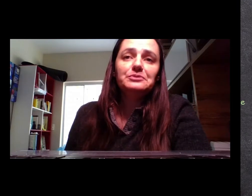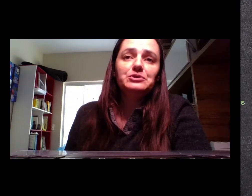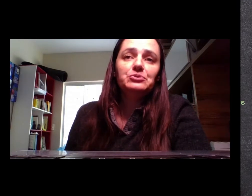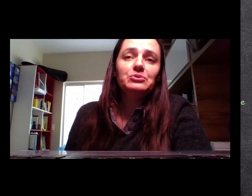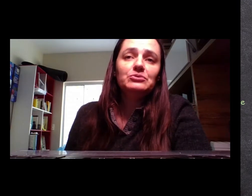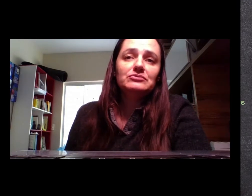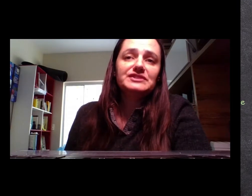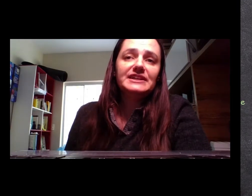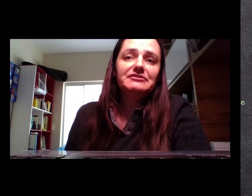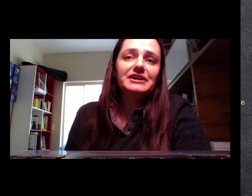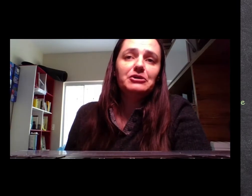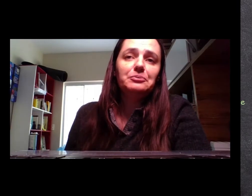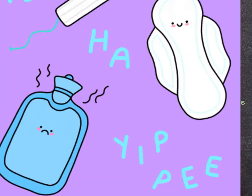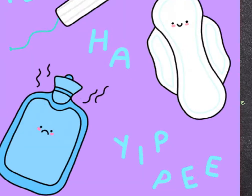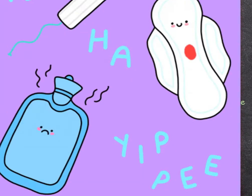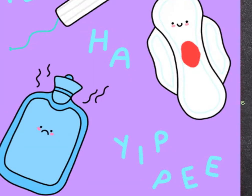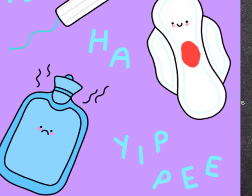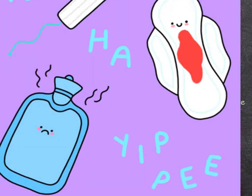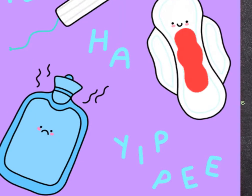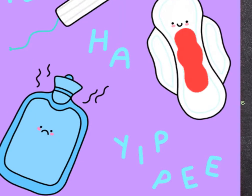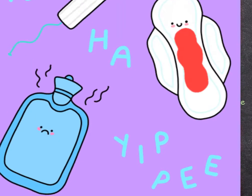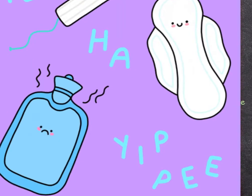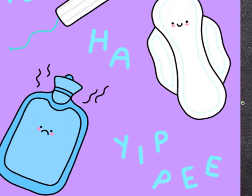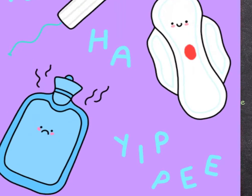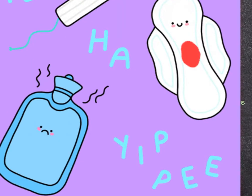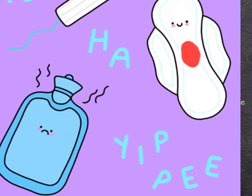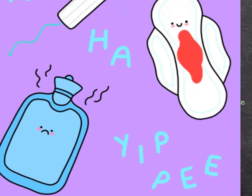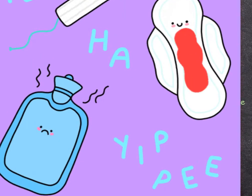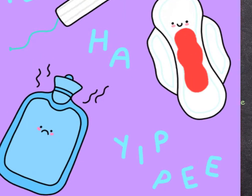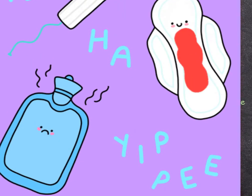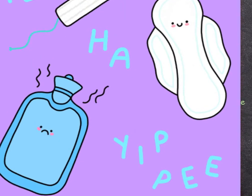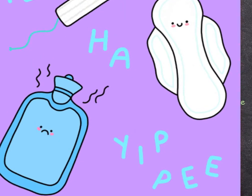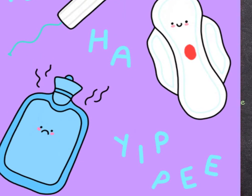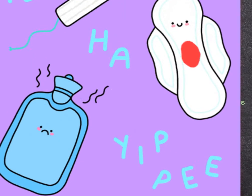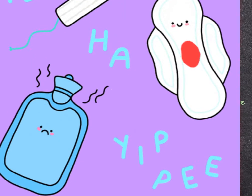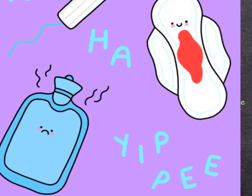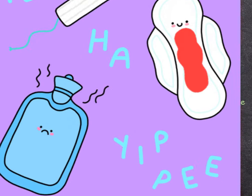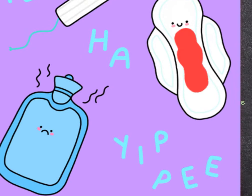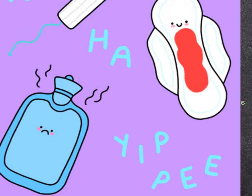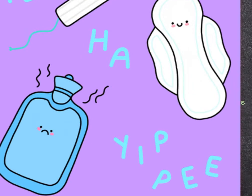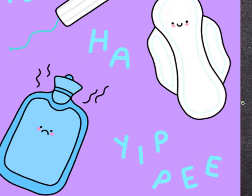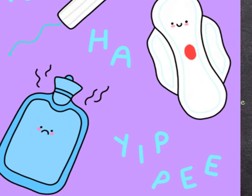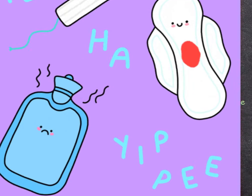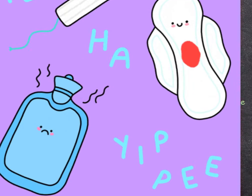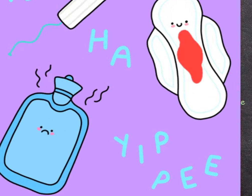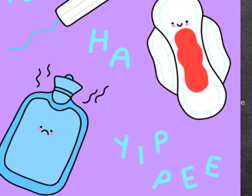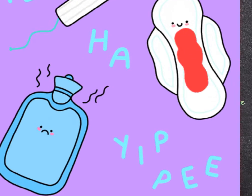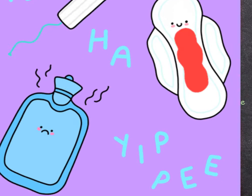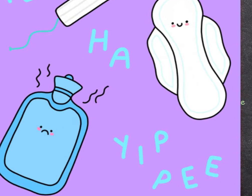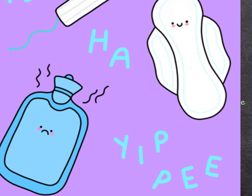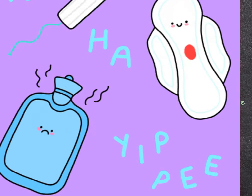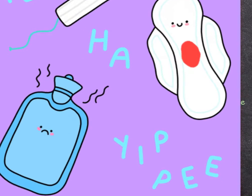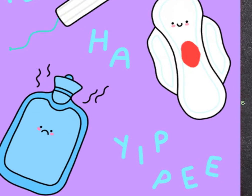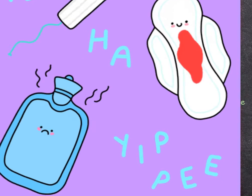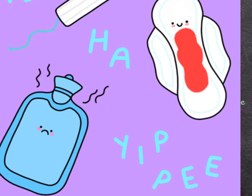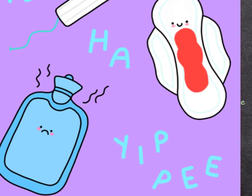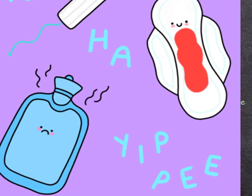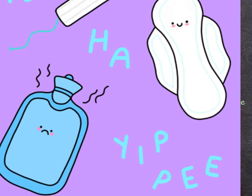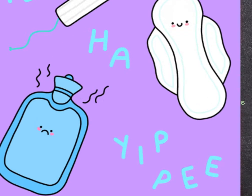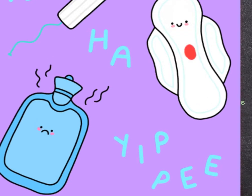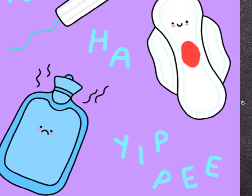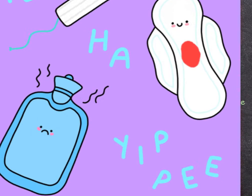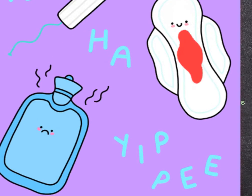Aqui, o número 1 significa o primeiro dia do ciclo menstrual, o primeiro dia do ciclo reprodutivo, tá? Ou